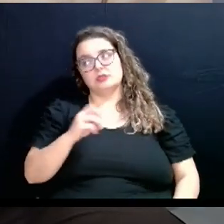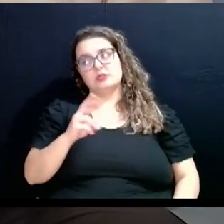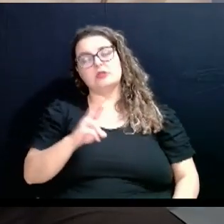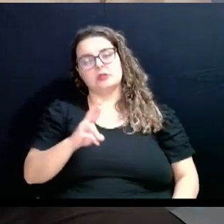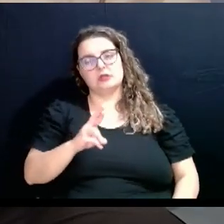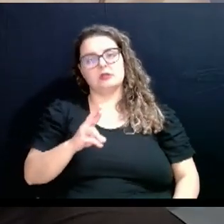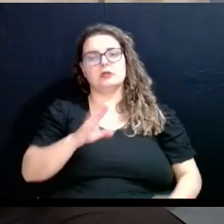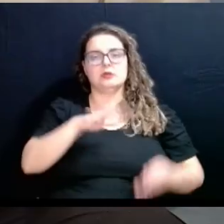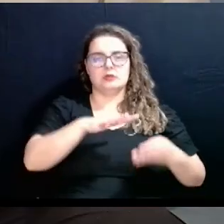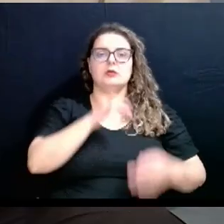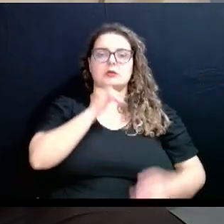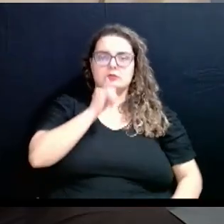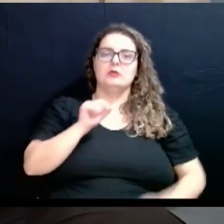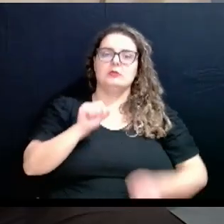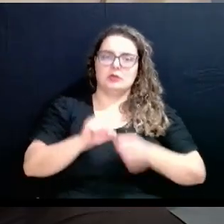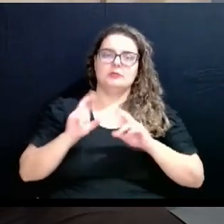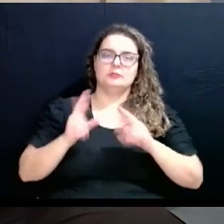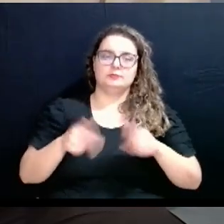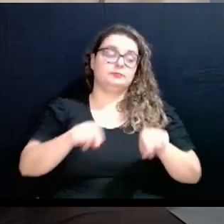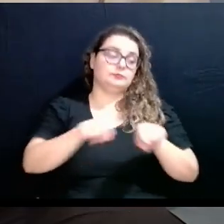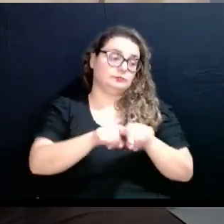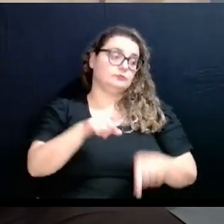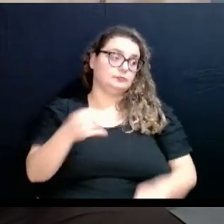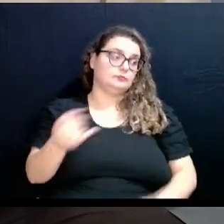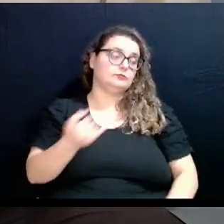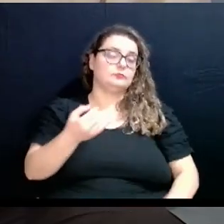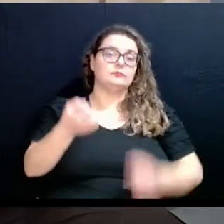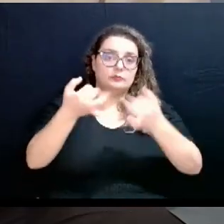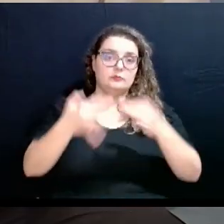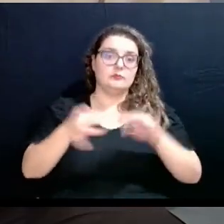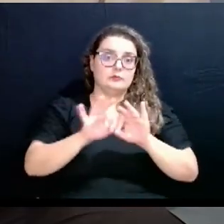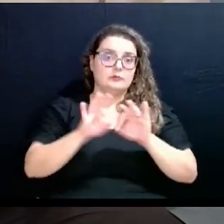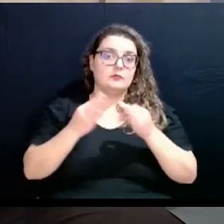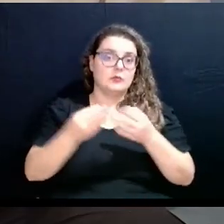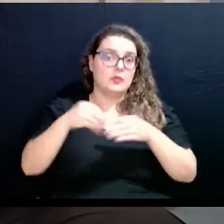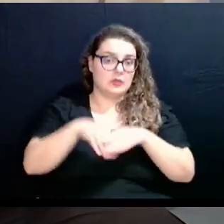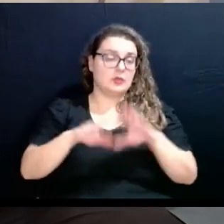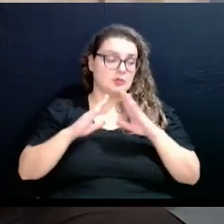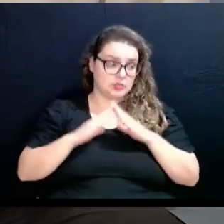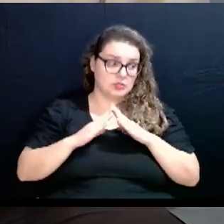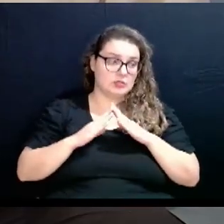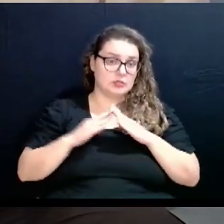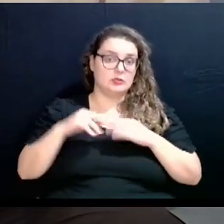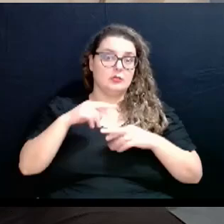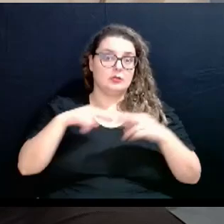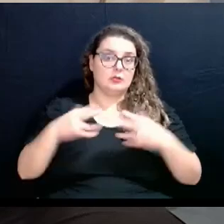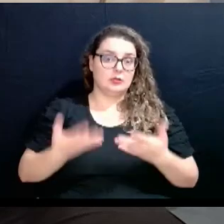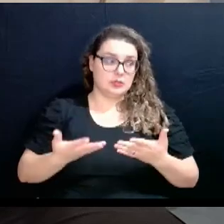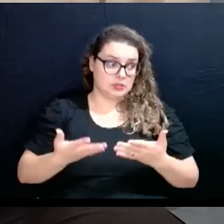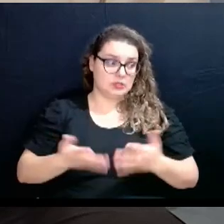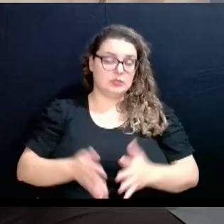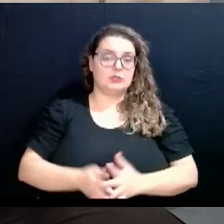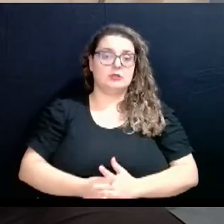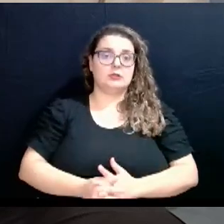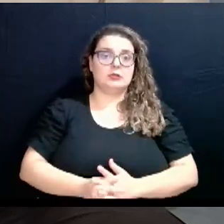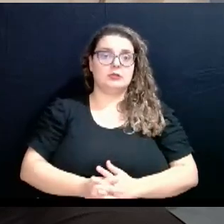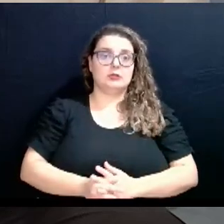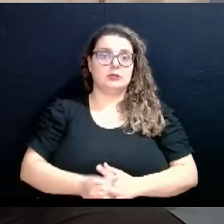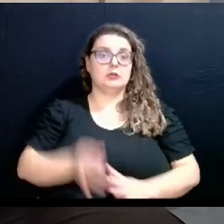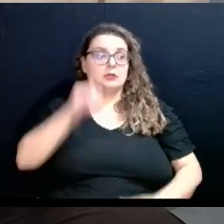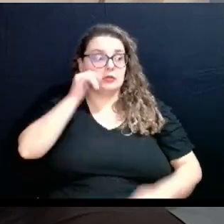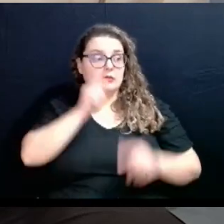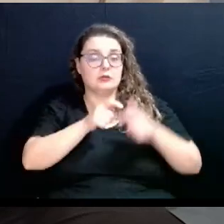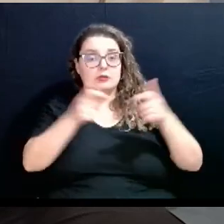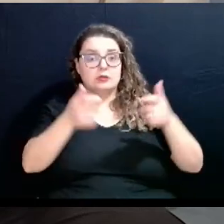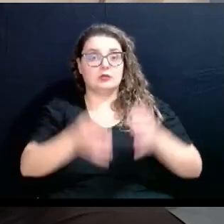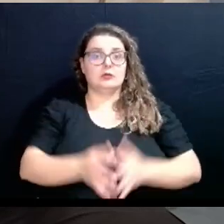30 reais na conta de luz faz a diferença. E também é interessante orientar os familiares dentro de casa sobre essa questão, né, de evitar